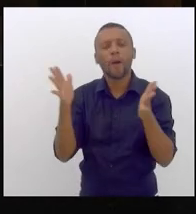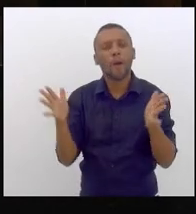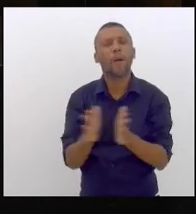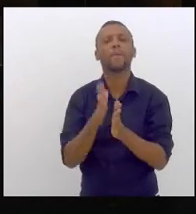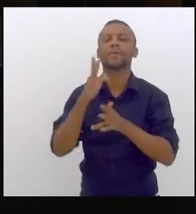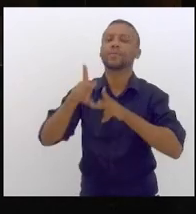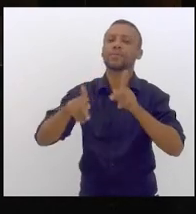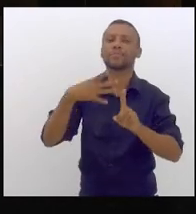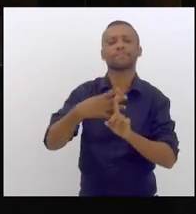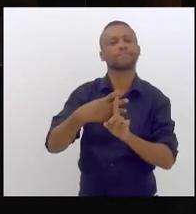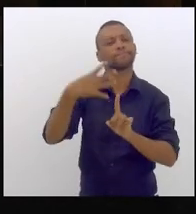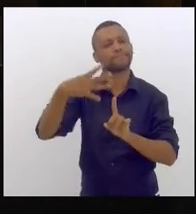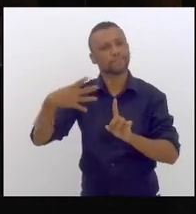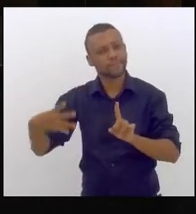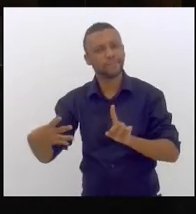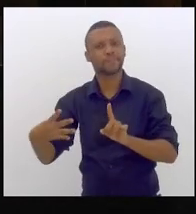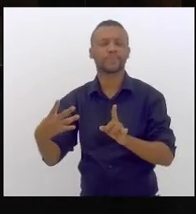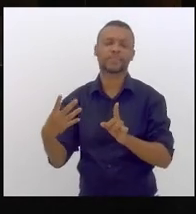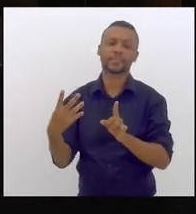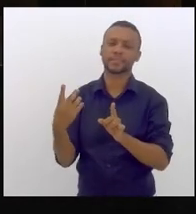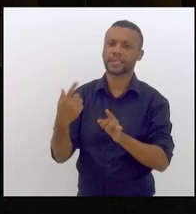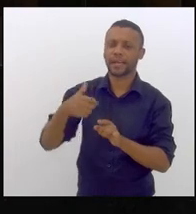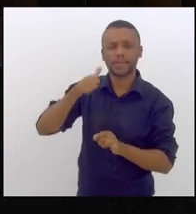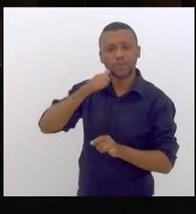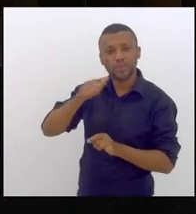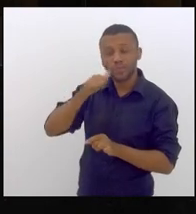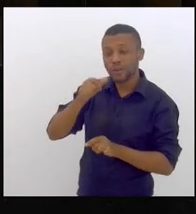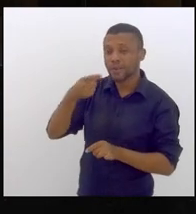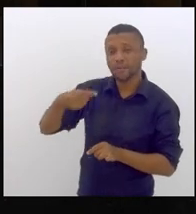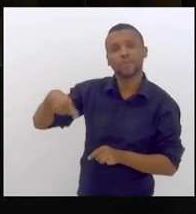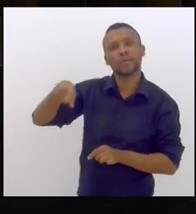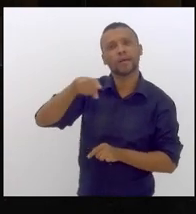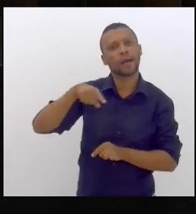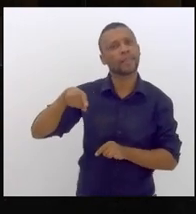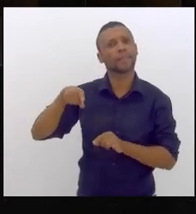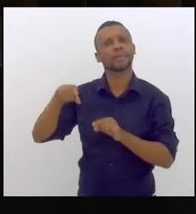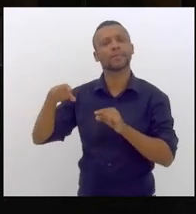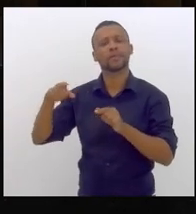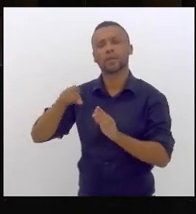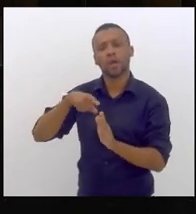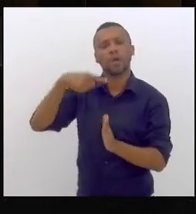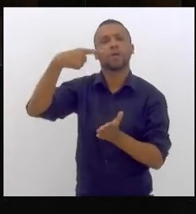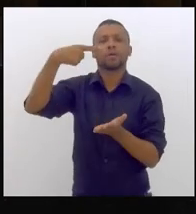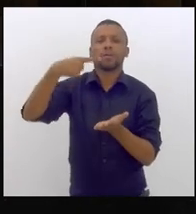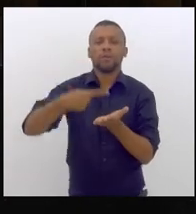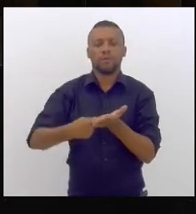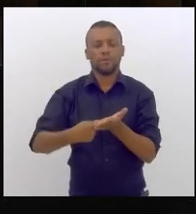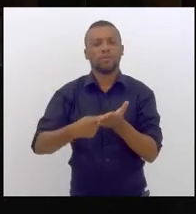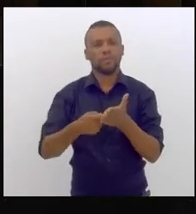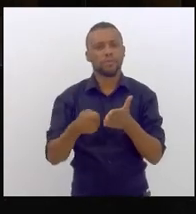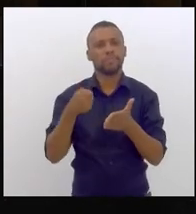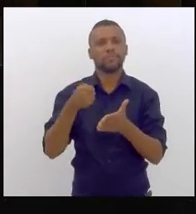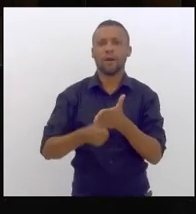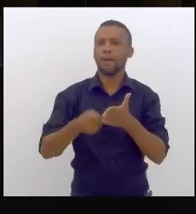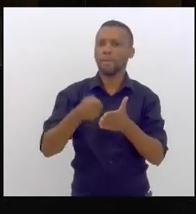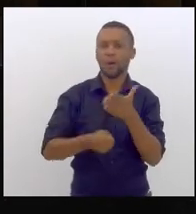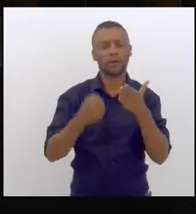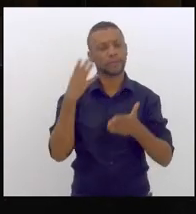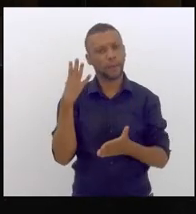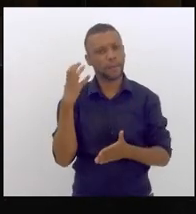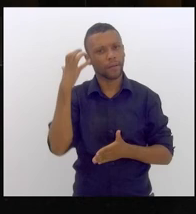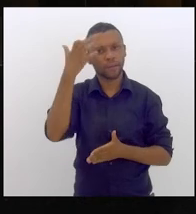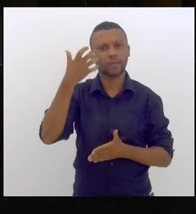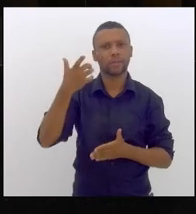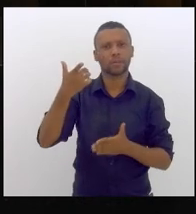população LGBTQIA+, daquelas mulheres que se comprometeram nas lutas que Marielle trazia em